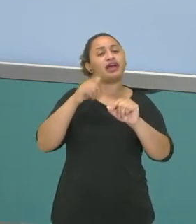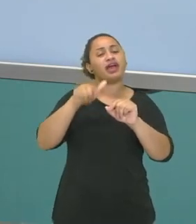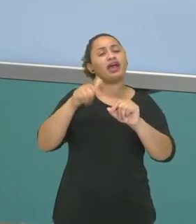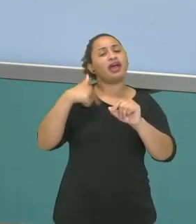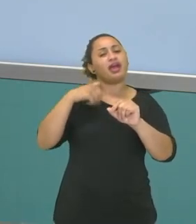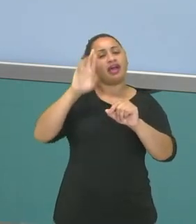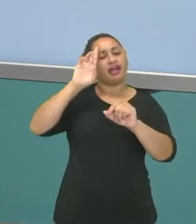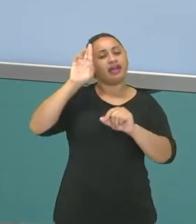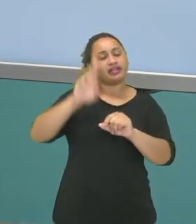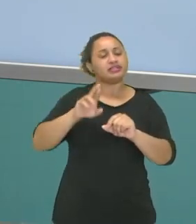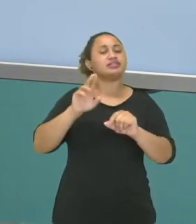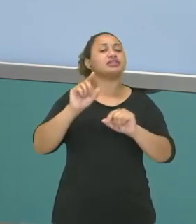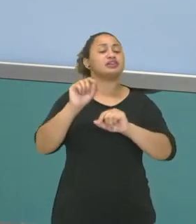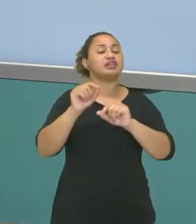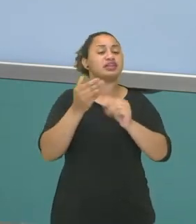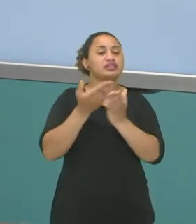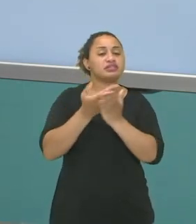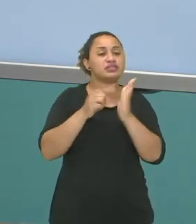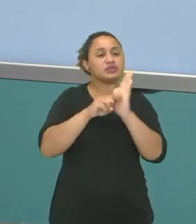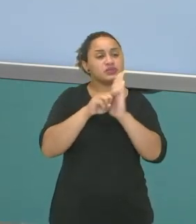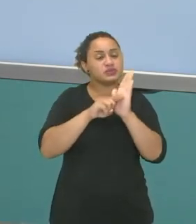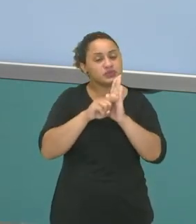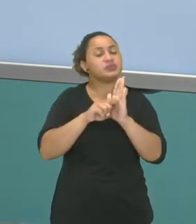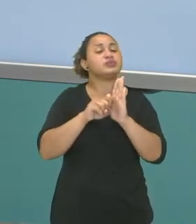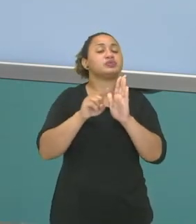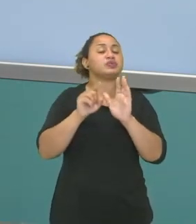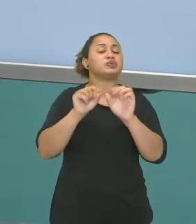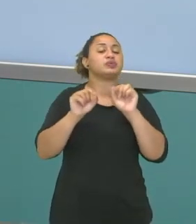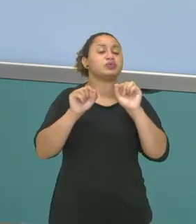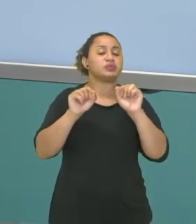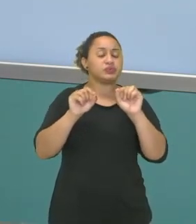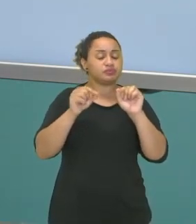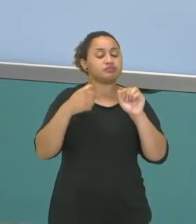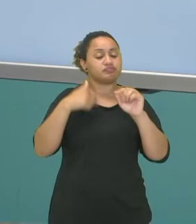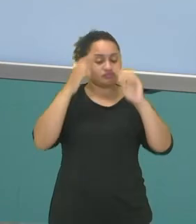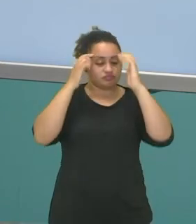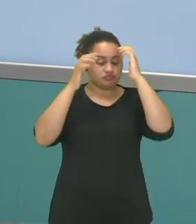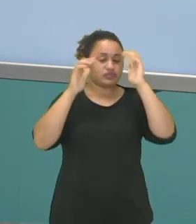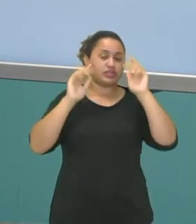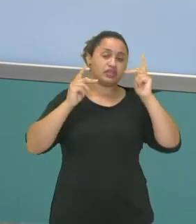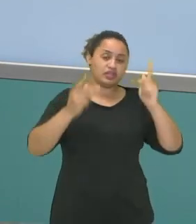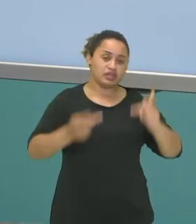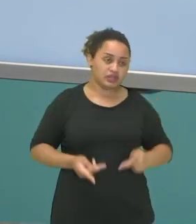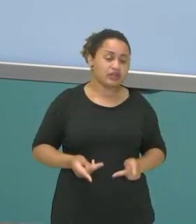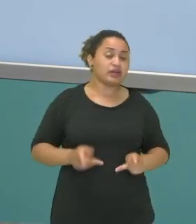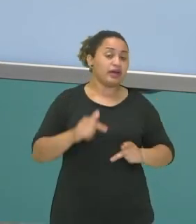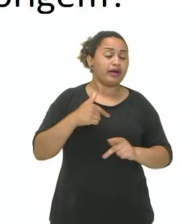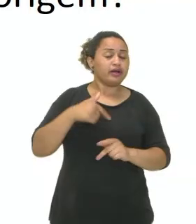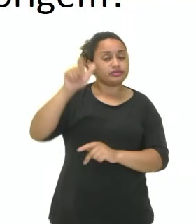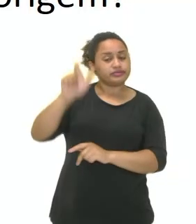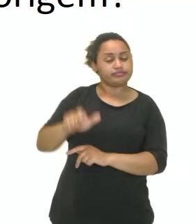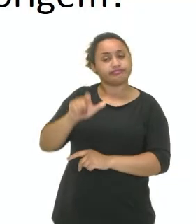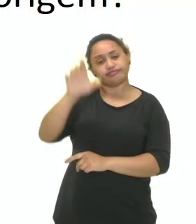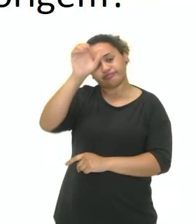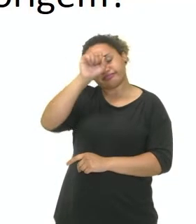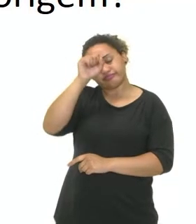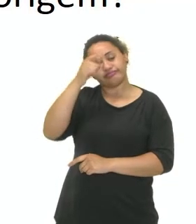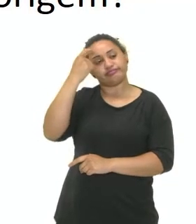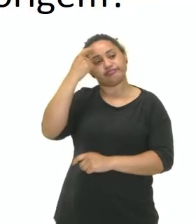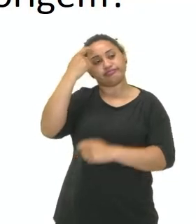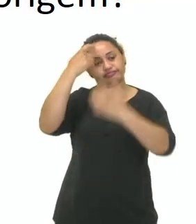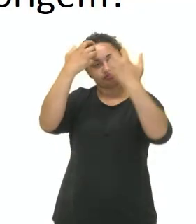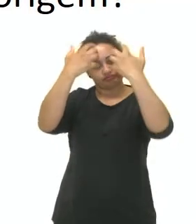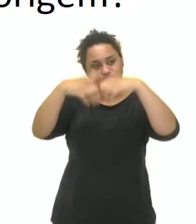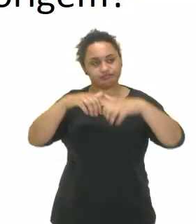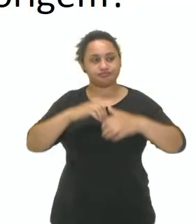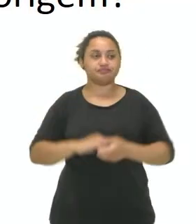cérebro humano, o estudo do cérebro humano e do ser humano como um sujeito que apreende, que pensa. Para os racionalistas, todas